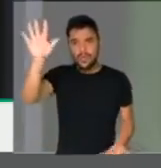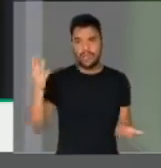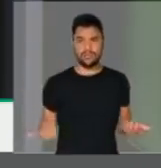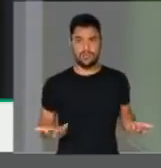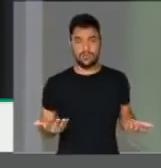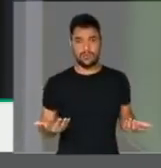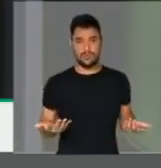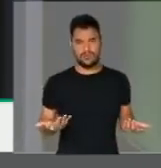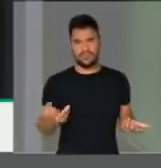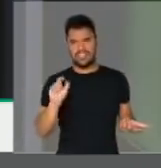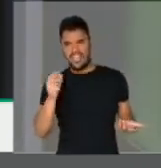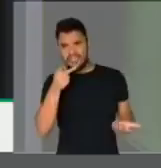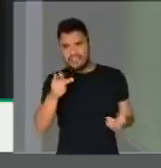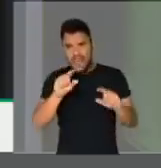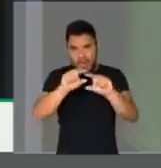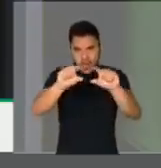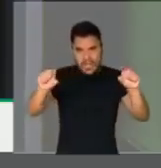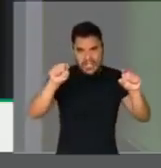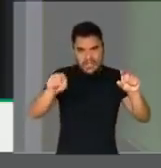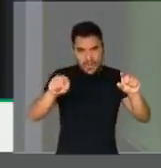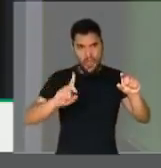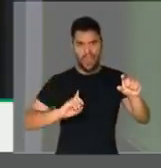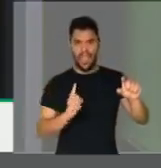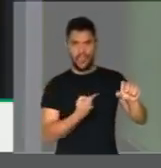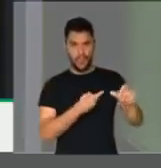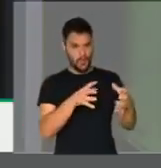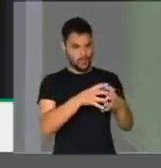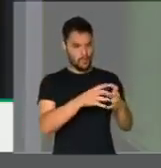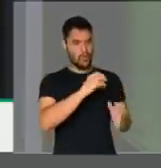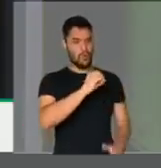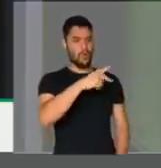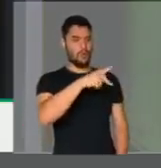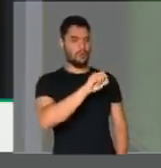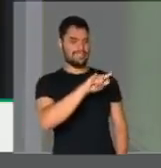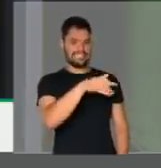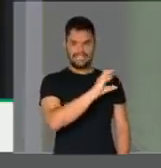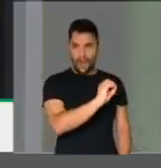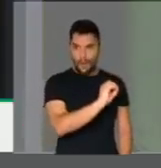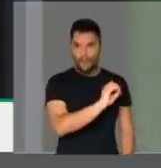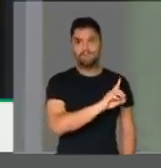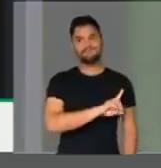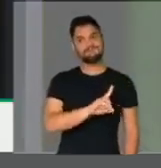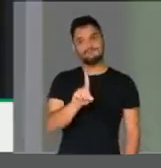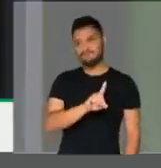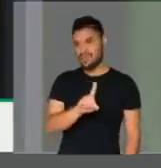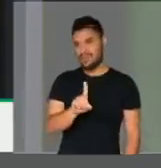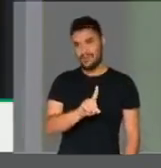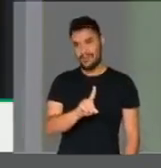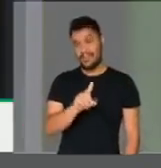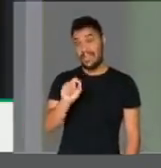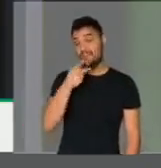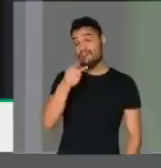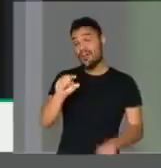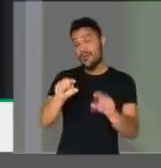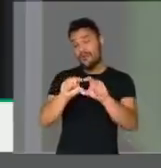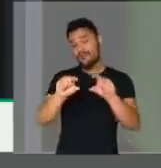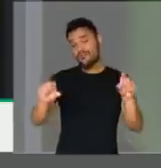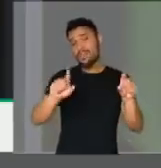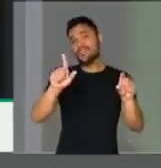Quem disse isso não foi nenhum parlamentar da oposição, nem da bancada do PSOL, foi o senhor